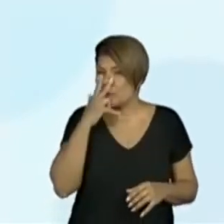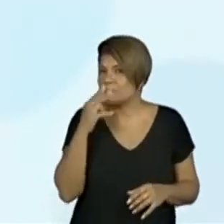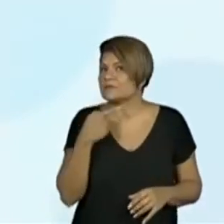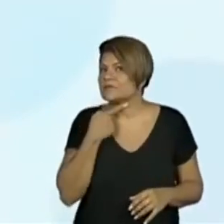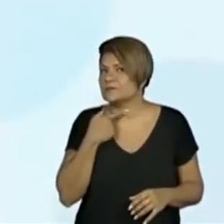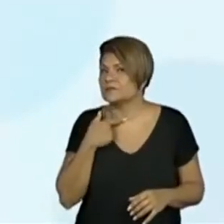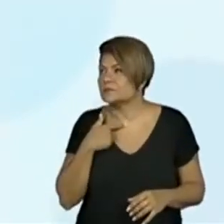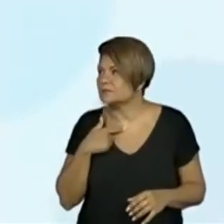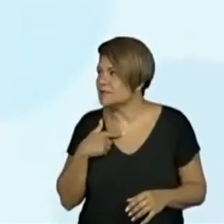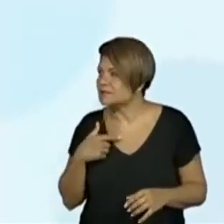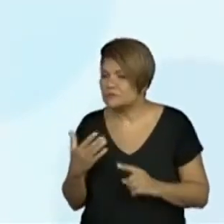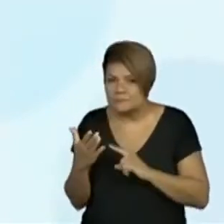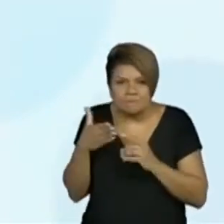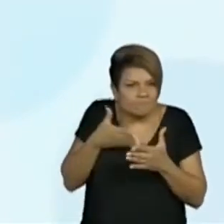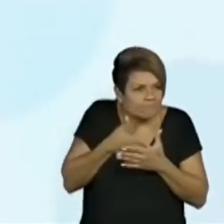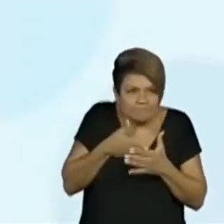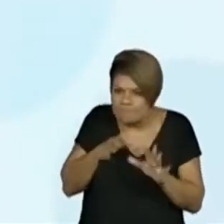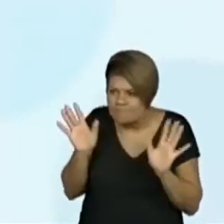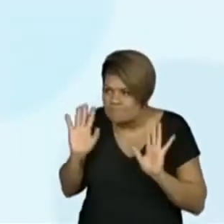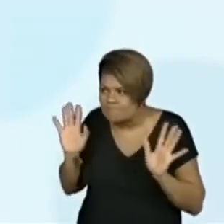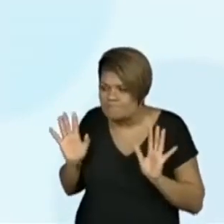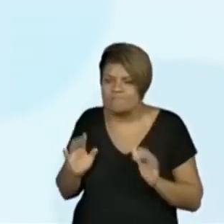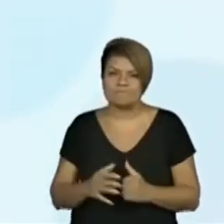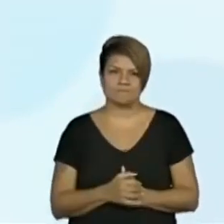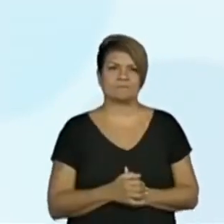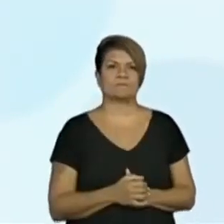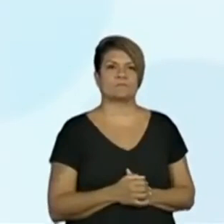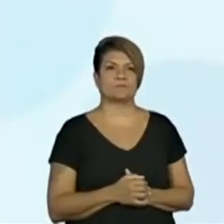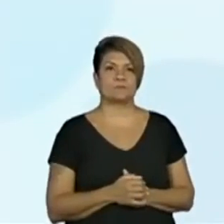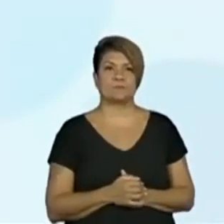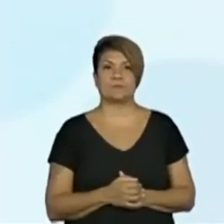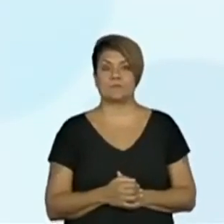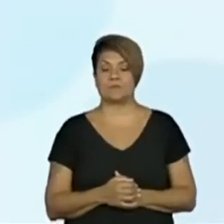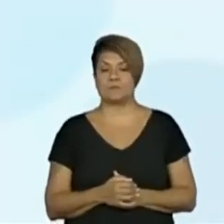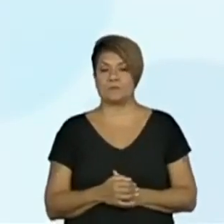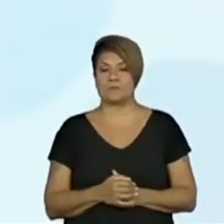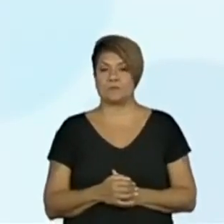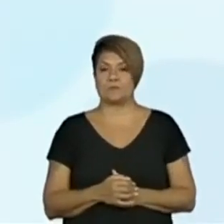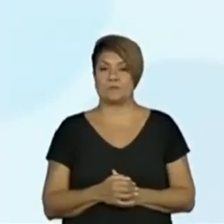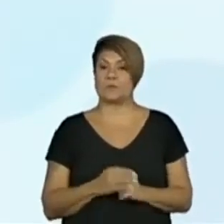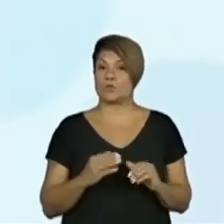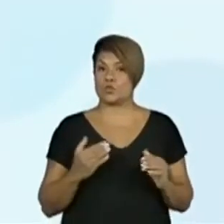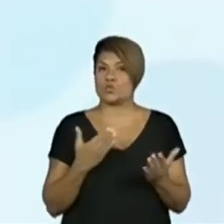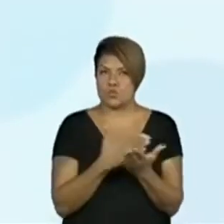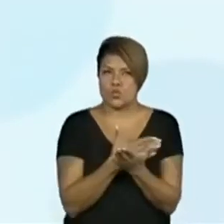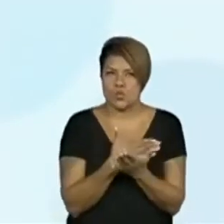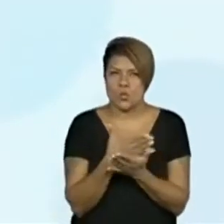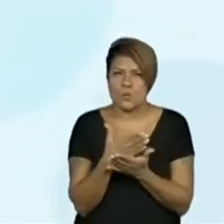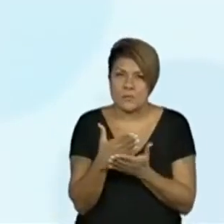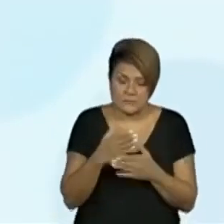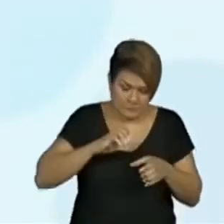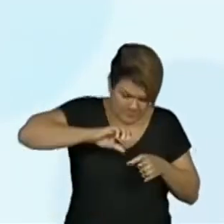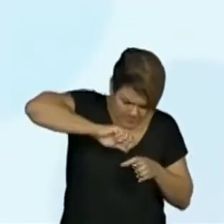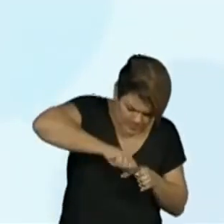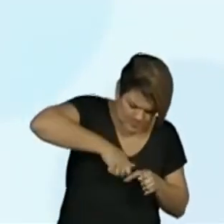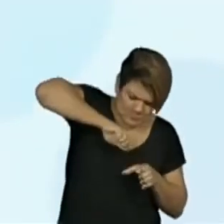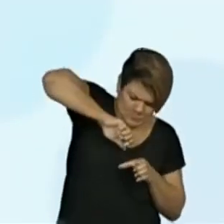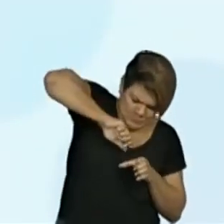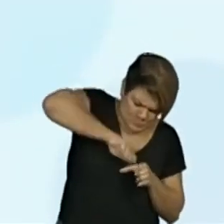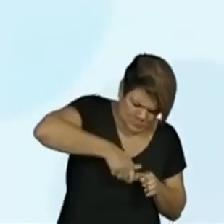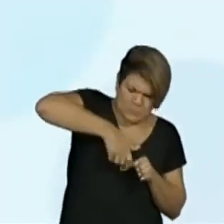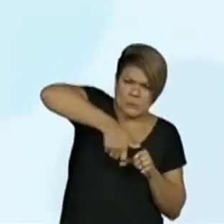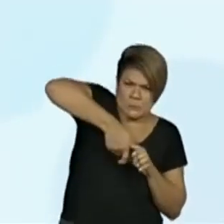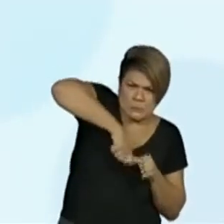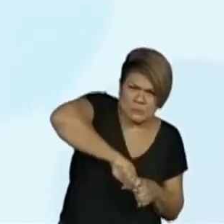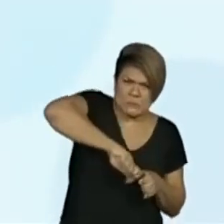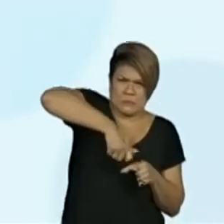vontade de ninguém deter mesmo. Começou a forçar a tampa toda